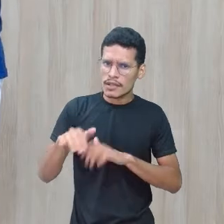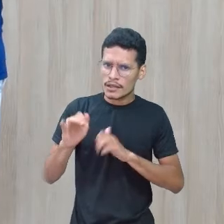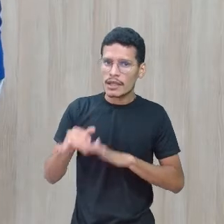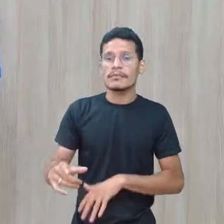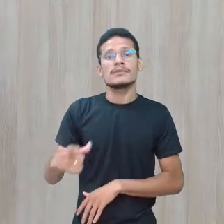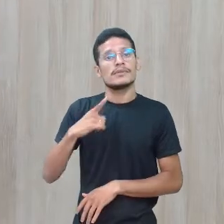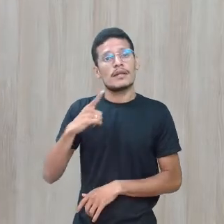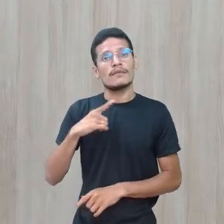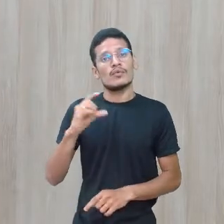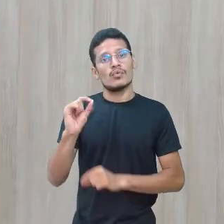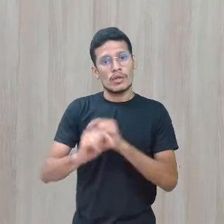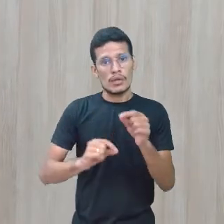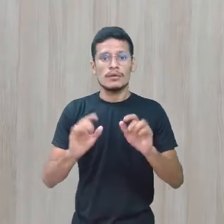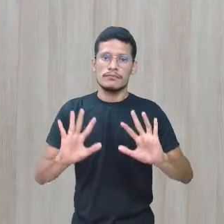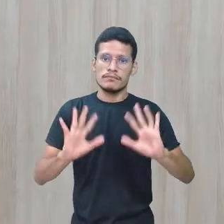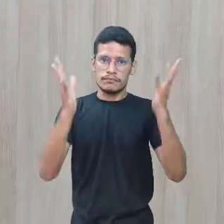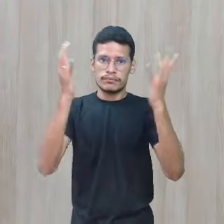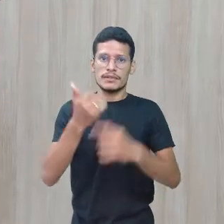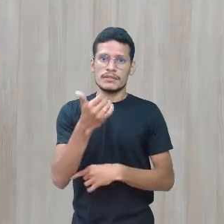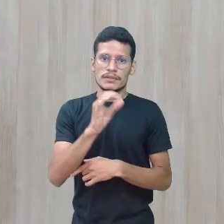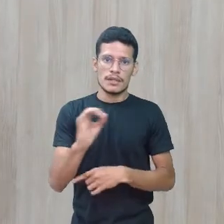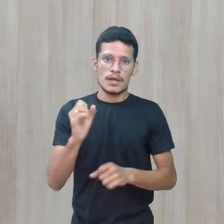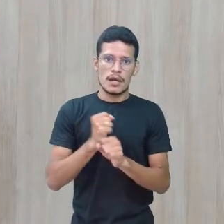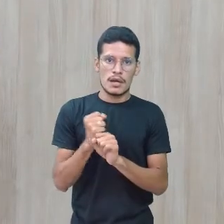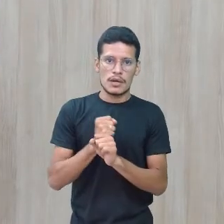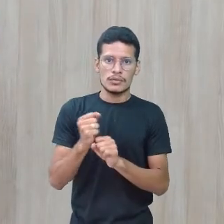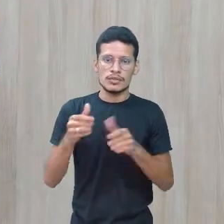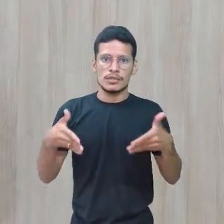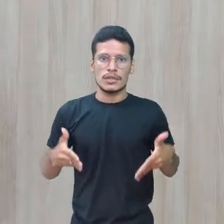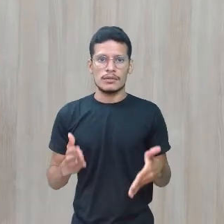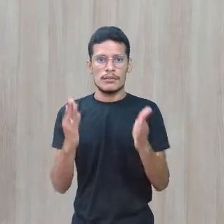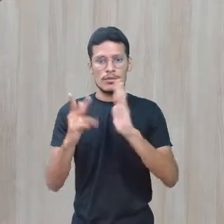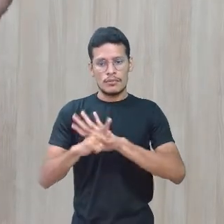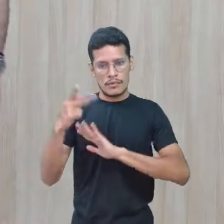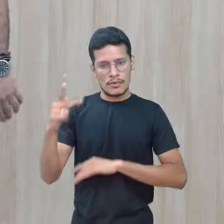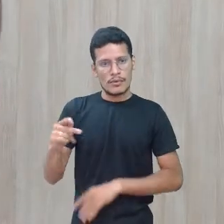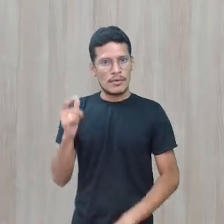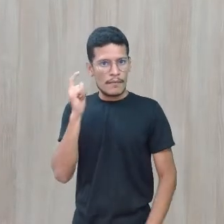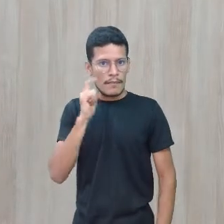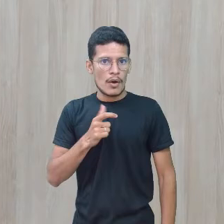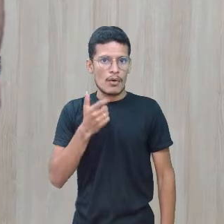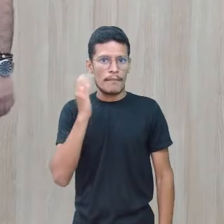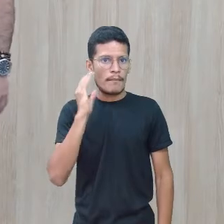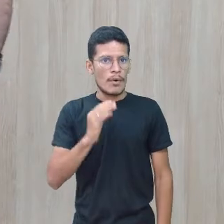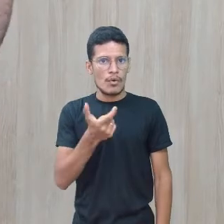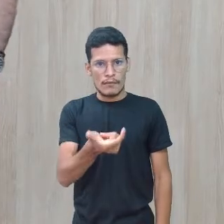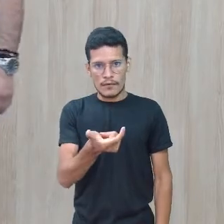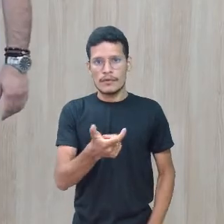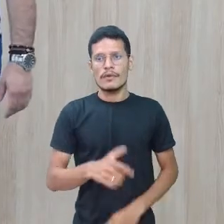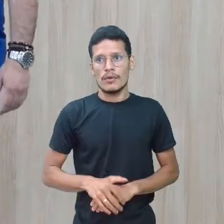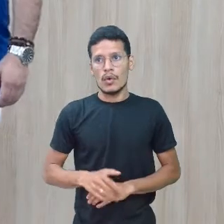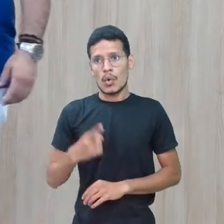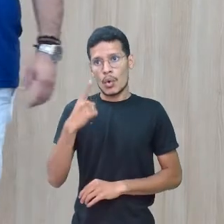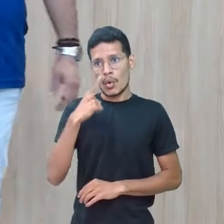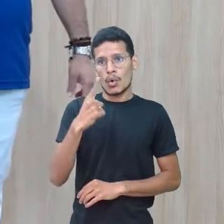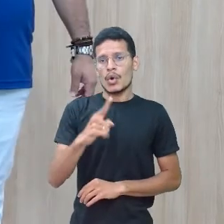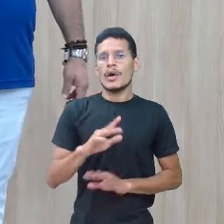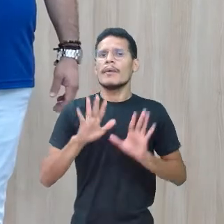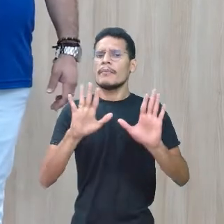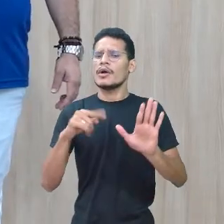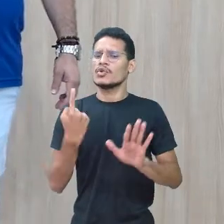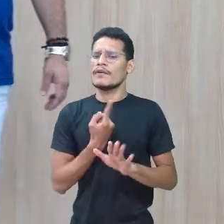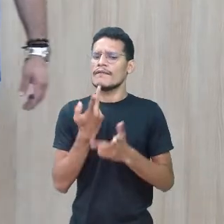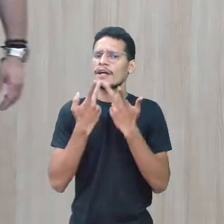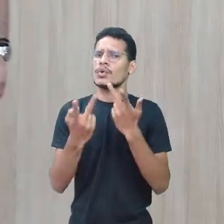né, a gente celebrou o centenário, né, do nascimento do Paulo Freire. Então, vejam, mas a gente falou em